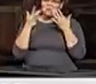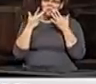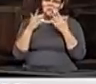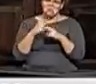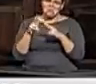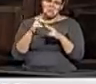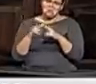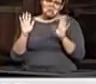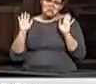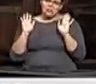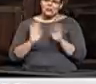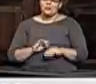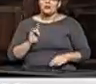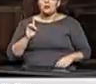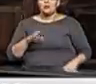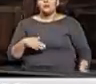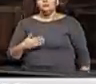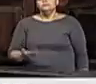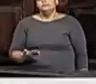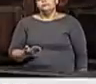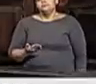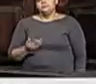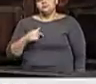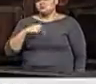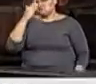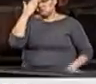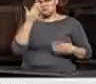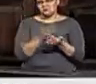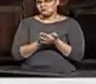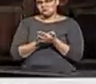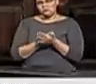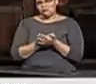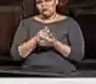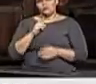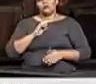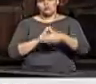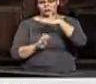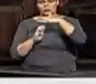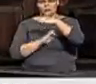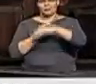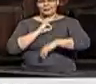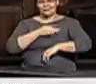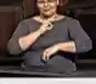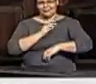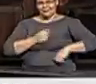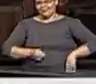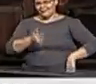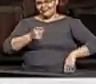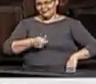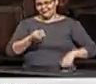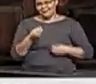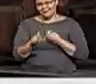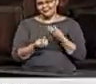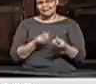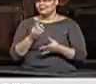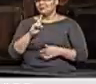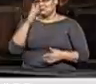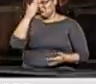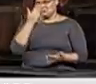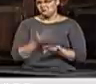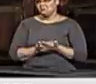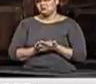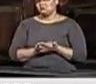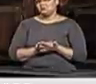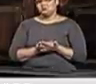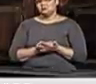As isenções fiscais, eu não acredito que sejam todas ruins, não, presidente. Não